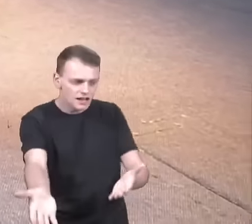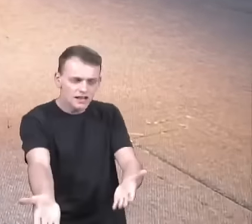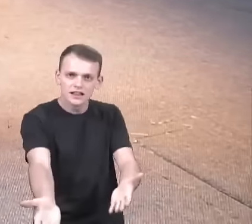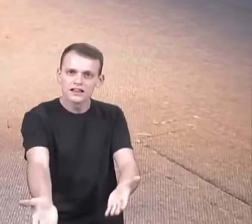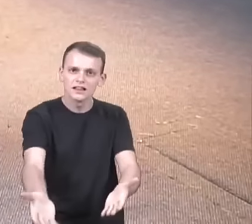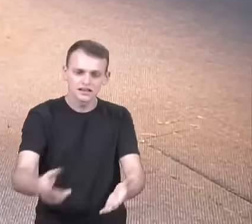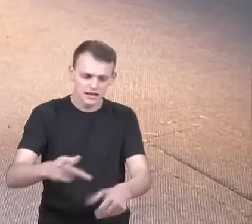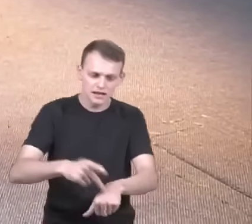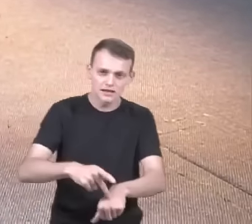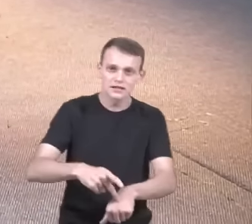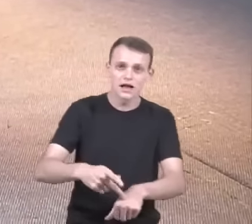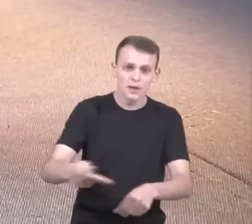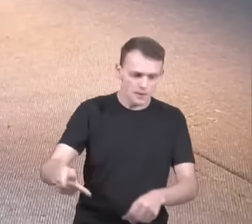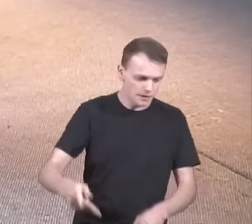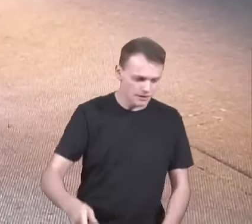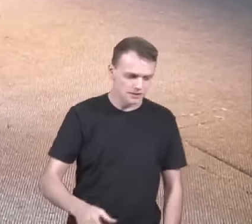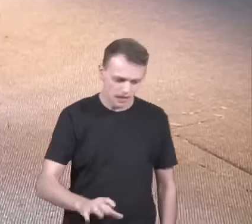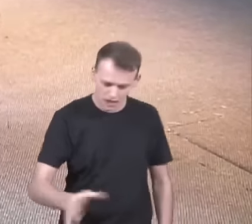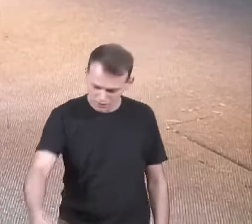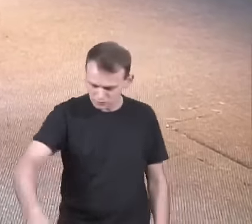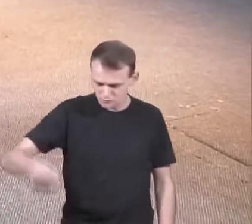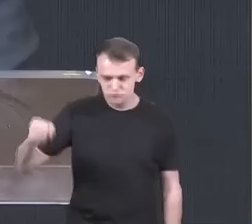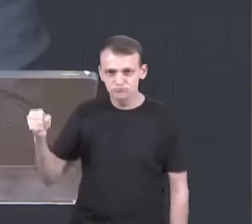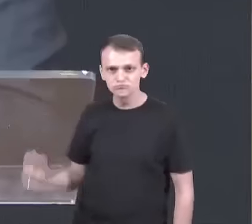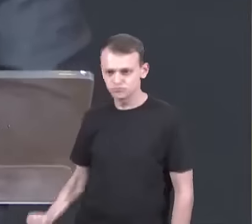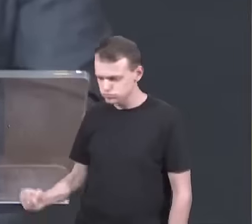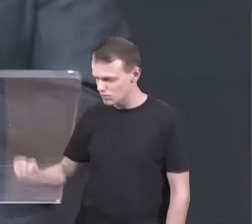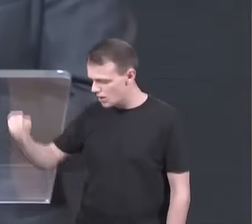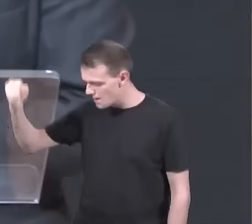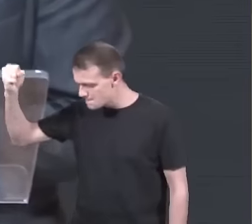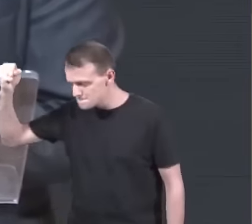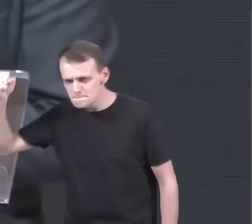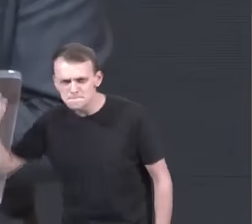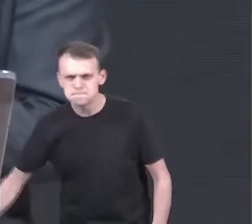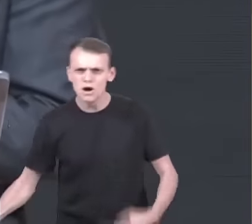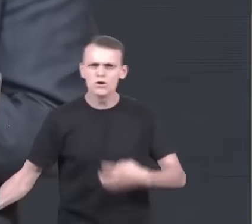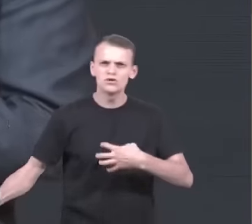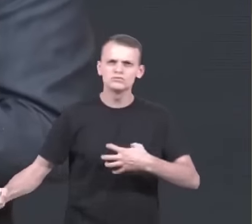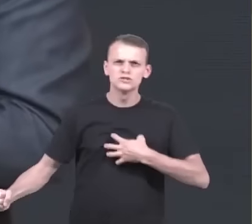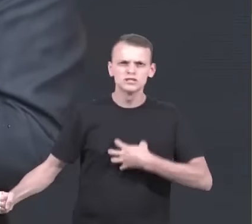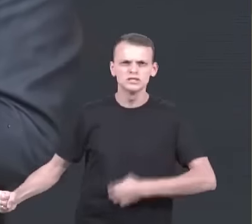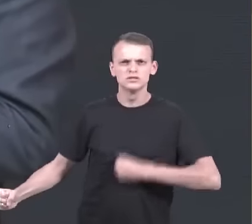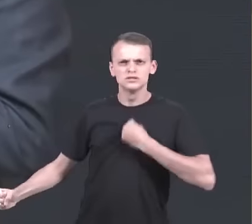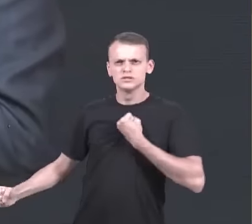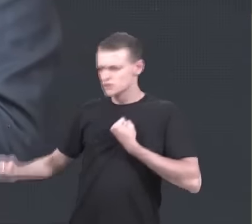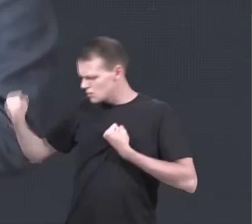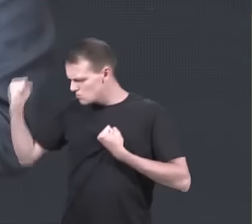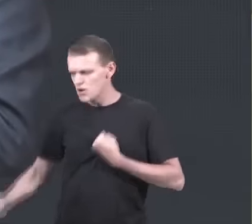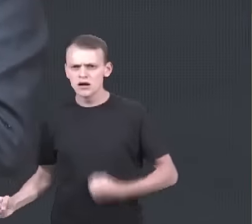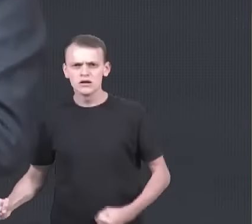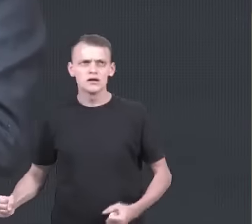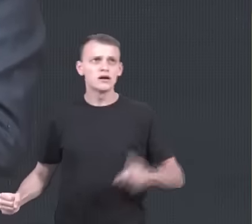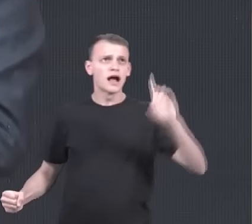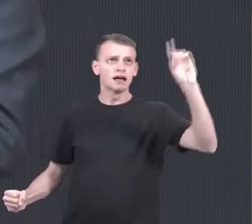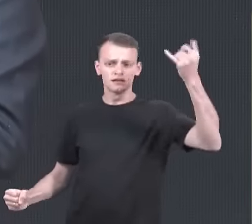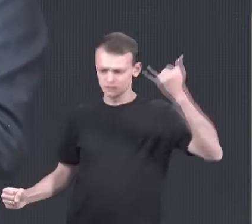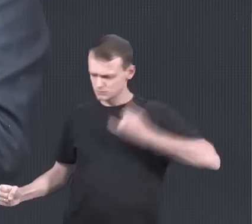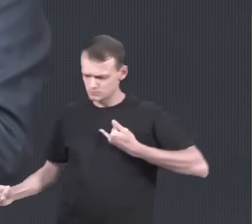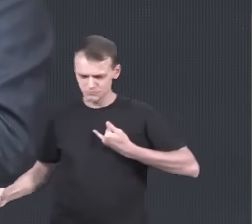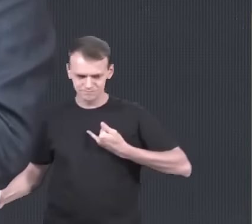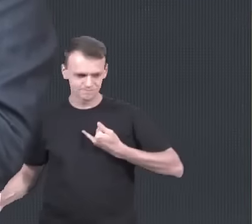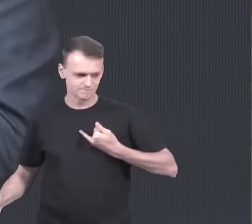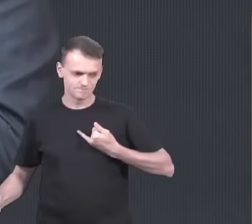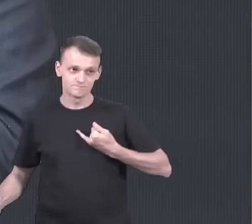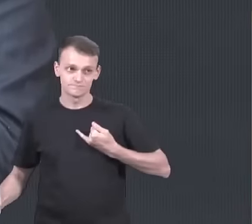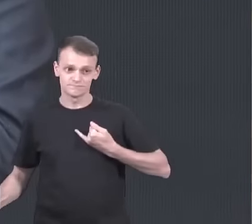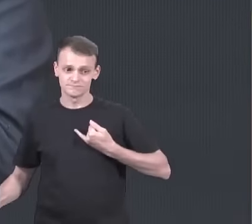Ele pega o cajado e bate na rocha com raiva, e Deus disse, você não me representou